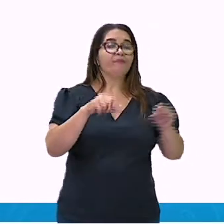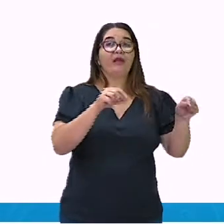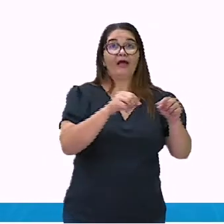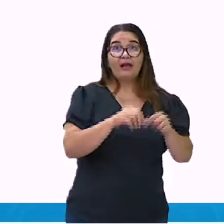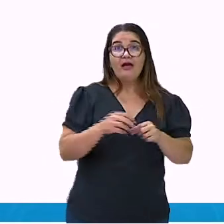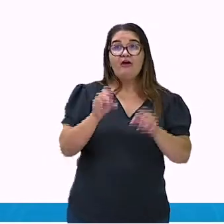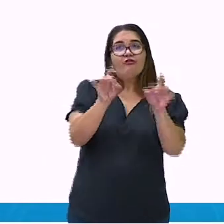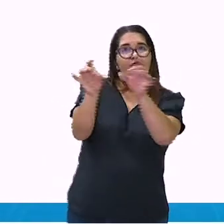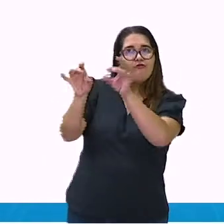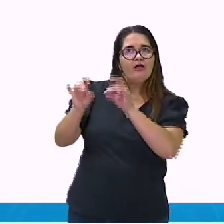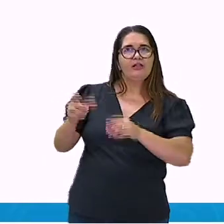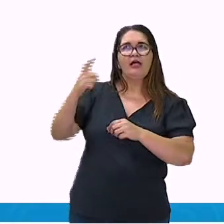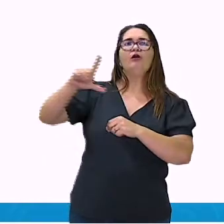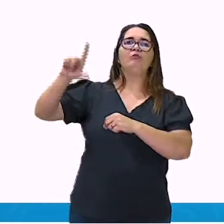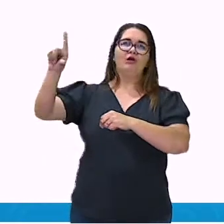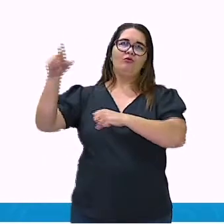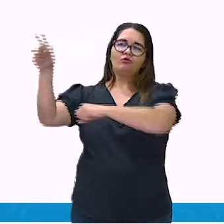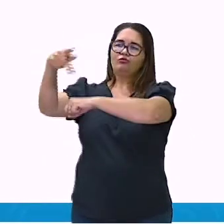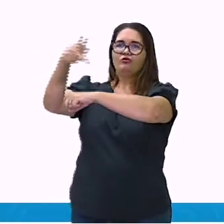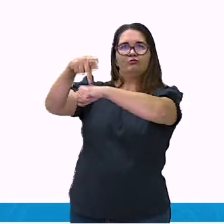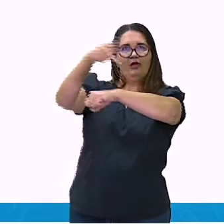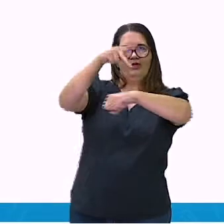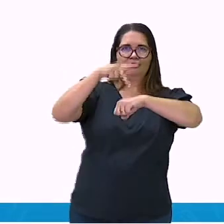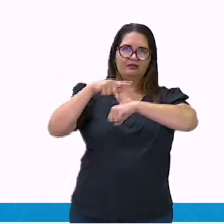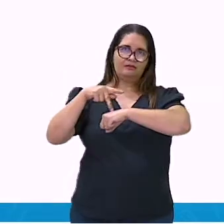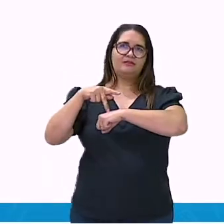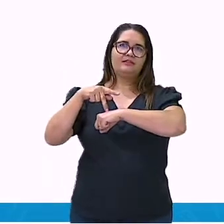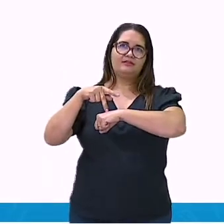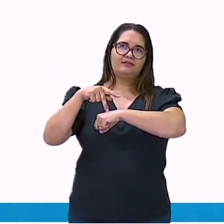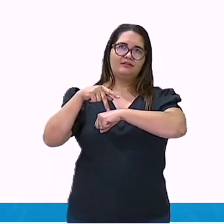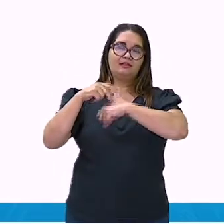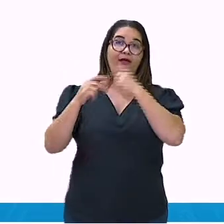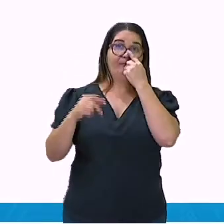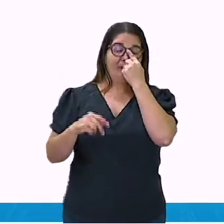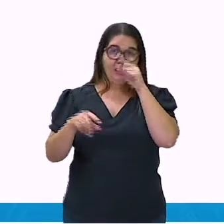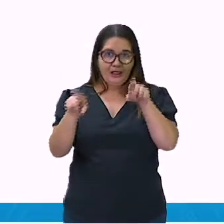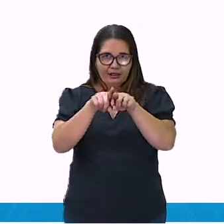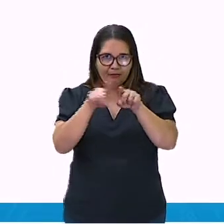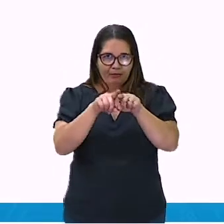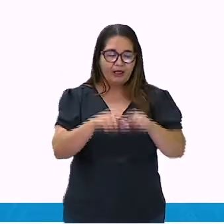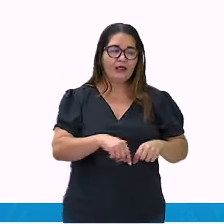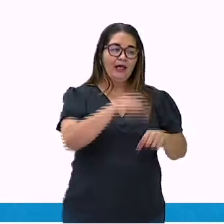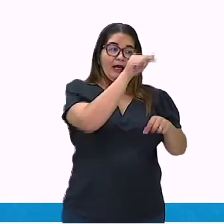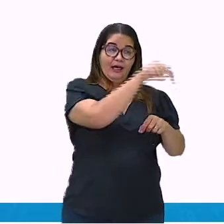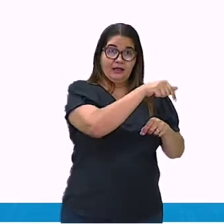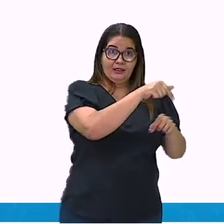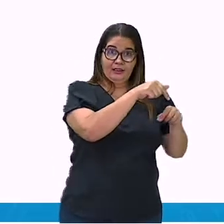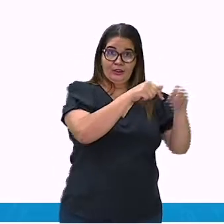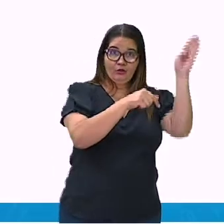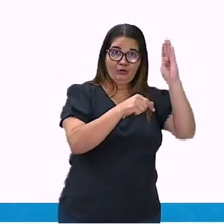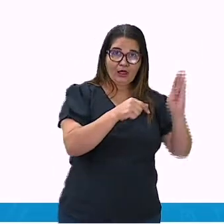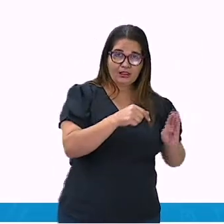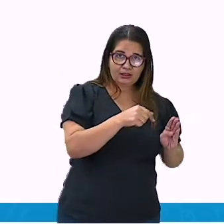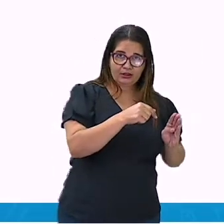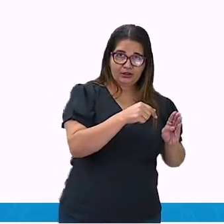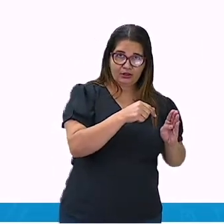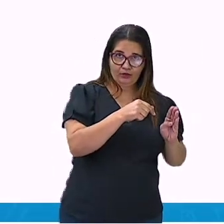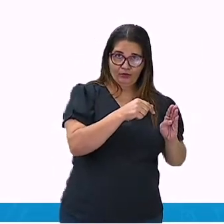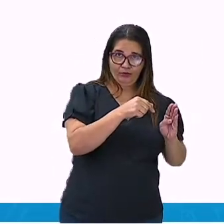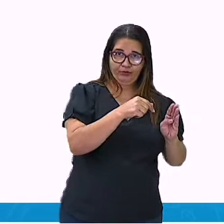hoje é para consumo próprio dos brasileiros ou para